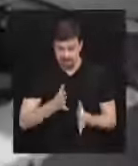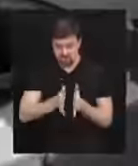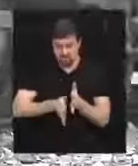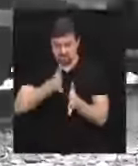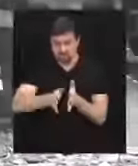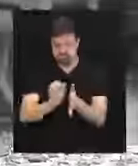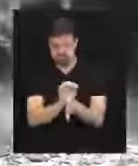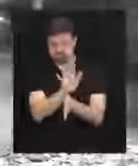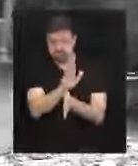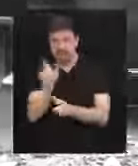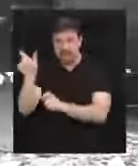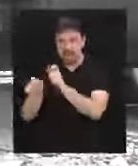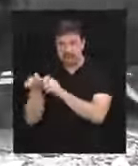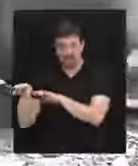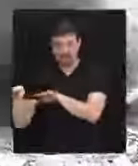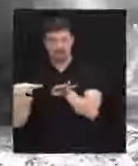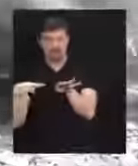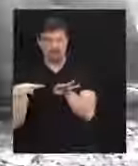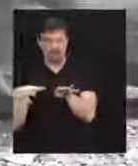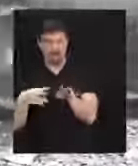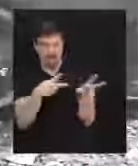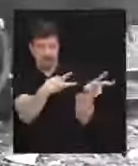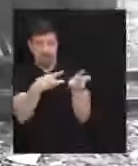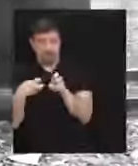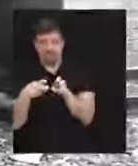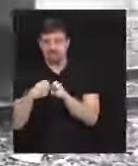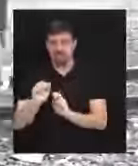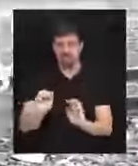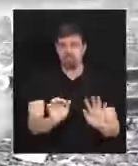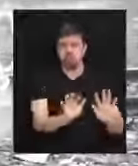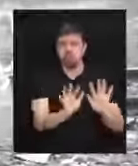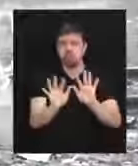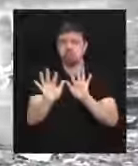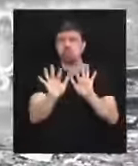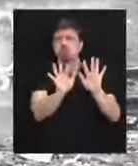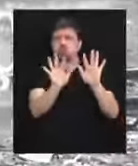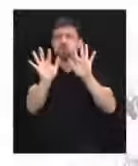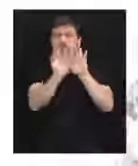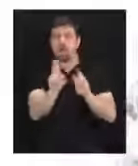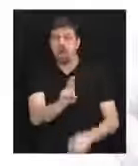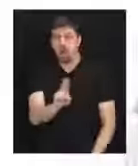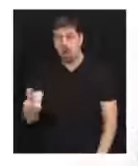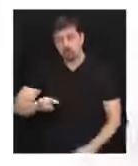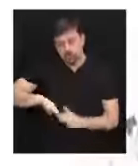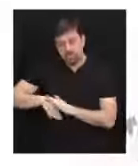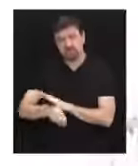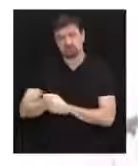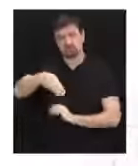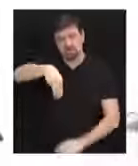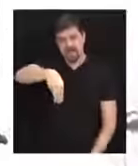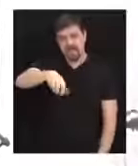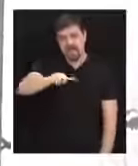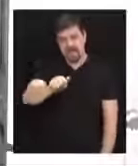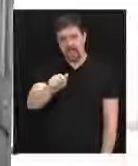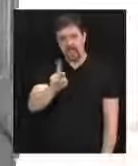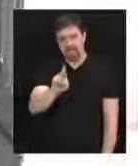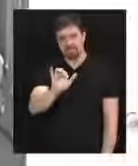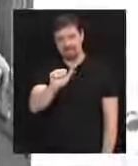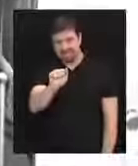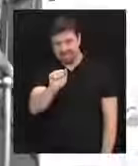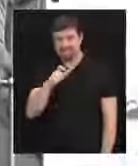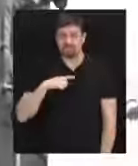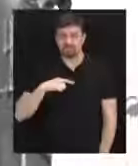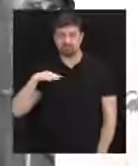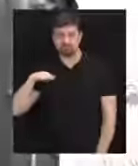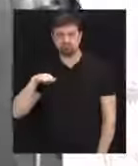locomotiva a vapor. Quando ela vinha chegando, as pessoas a identificavam de longe por causa da fumaça que ela fazia. Como Maria sempre foi um nome popular em todos